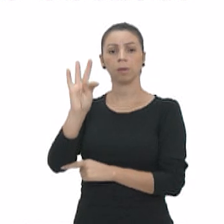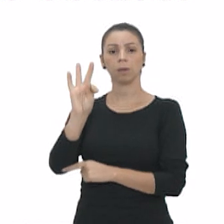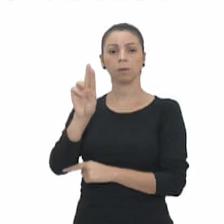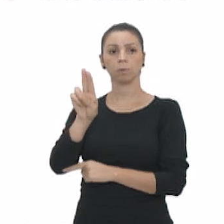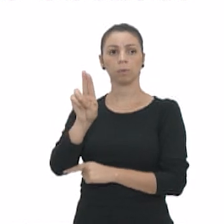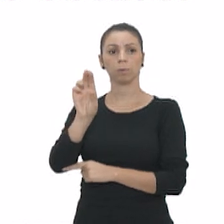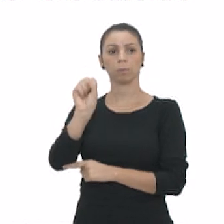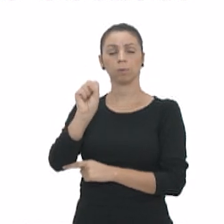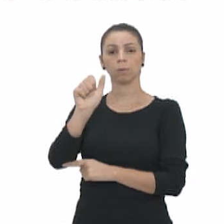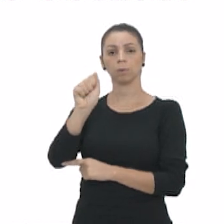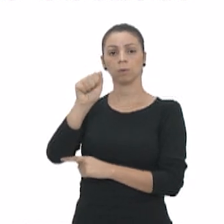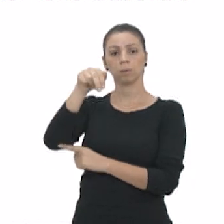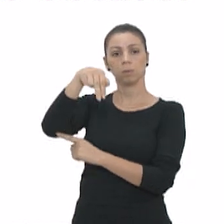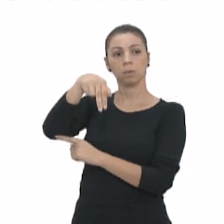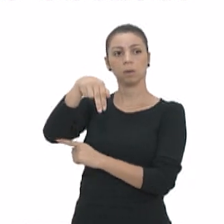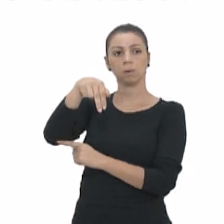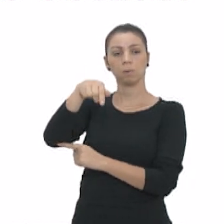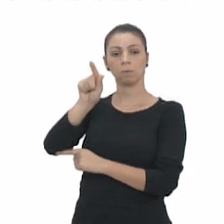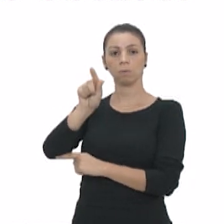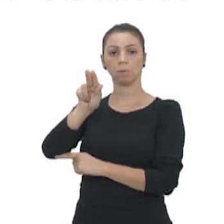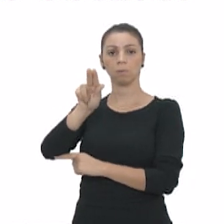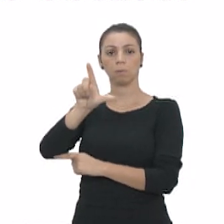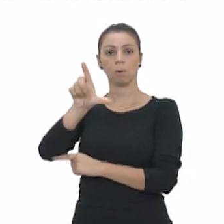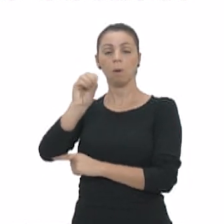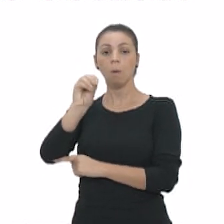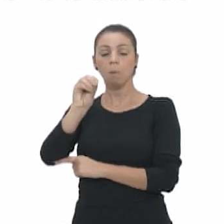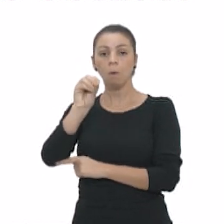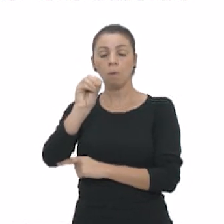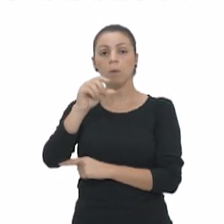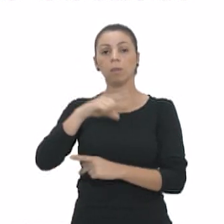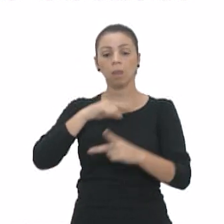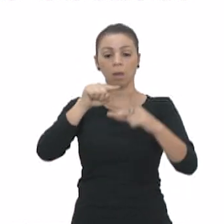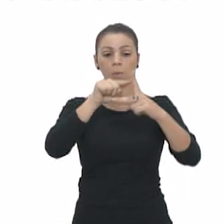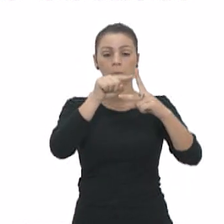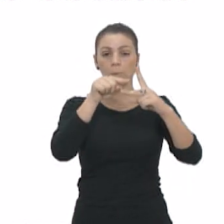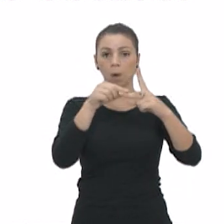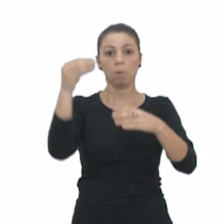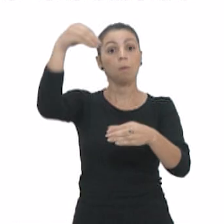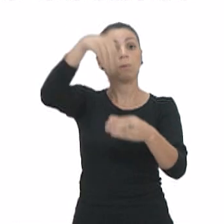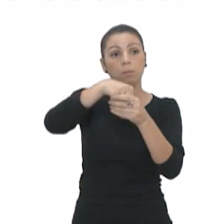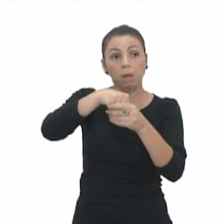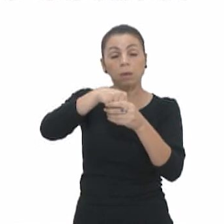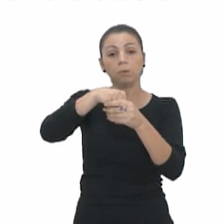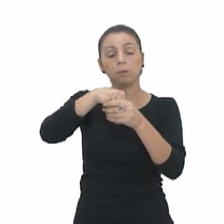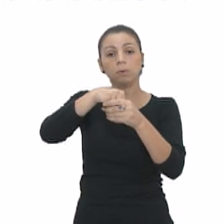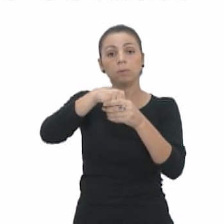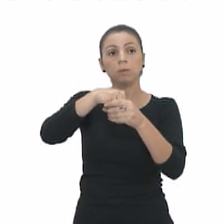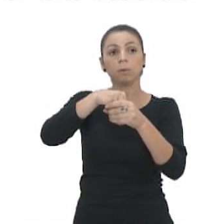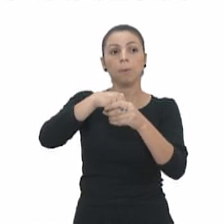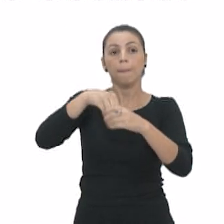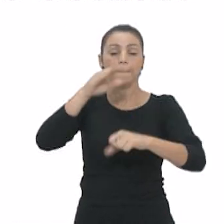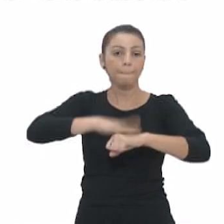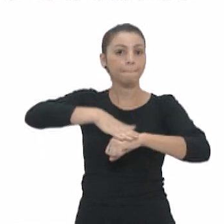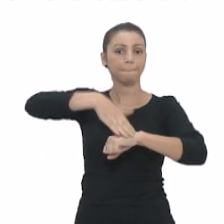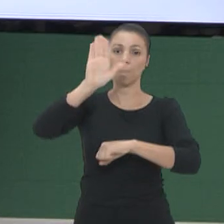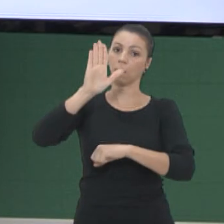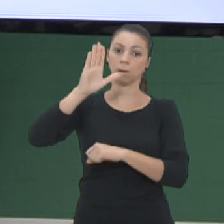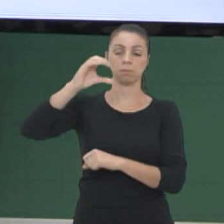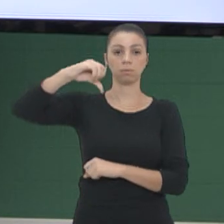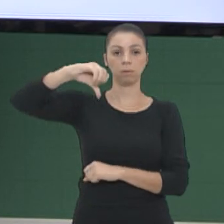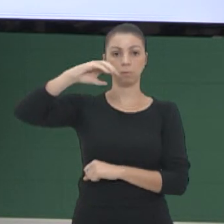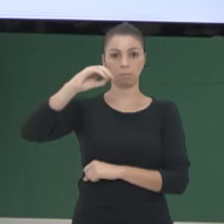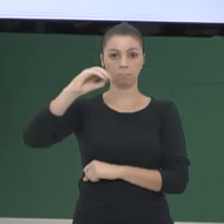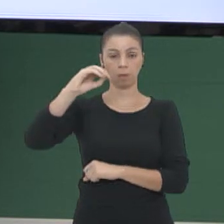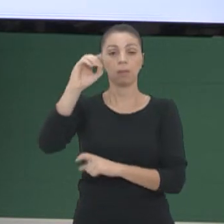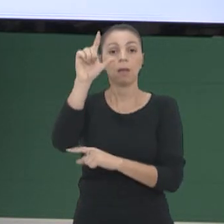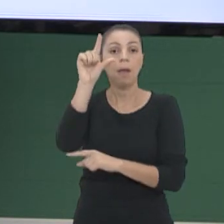ângulos internos com medida maior que 90 graus e menor que 180. Então é assim, se eu